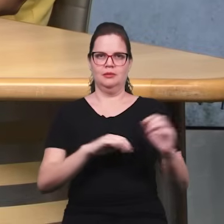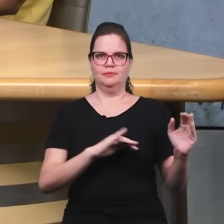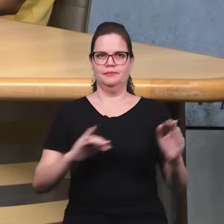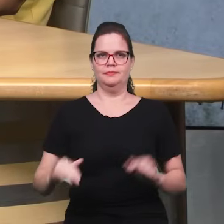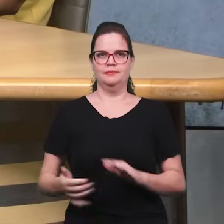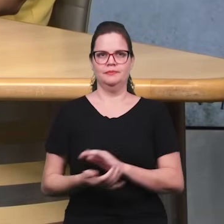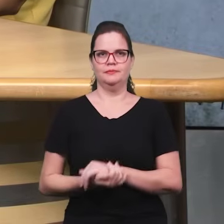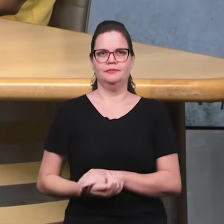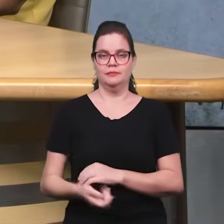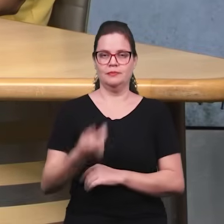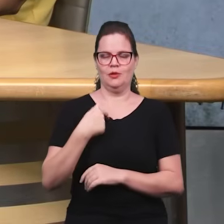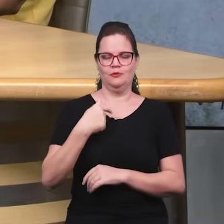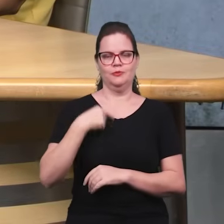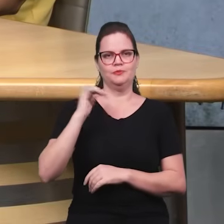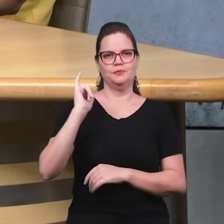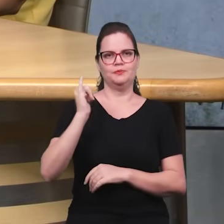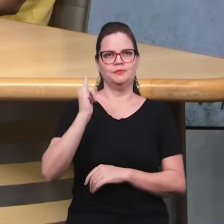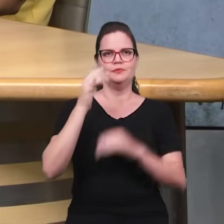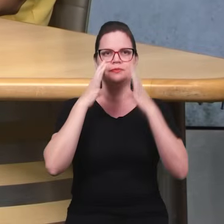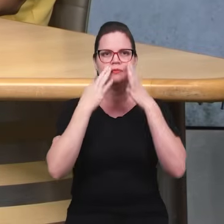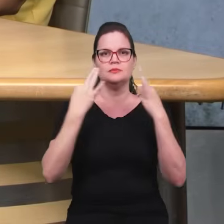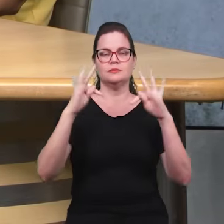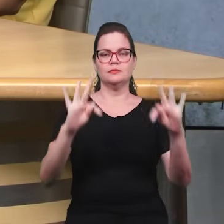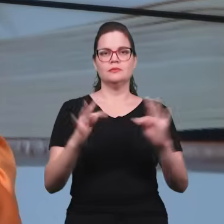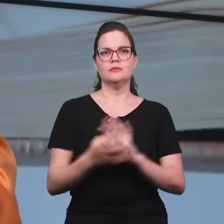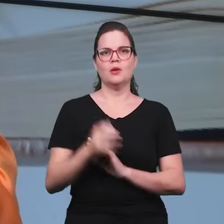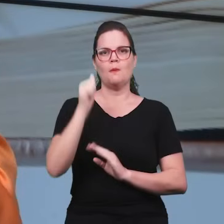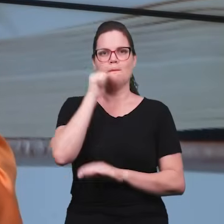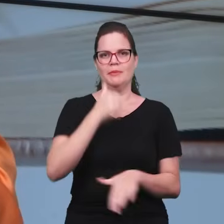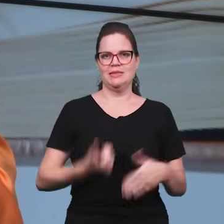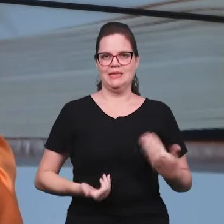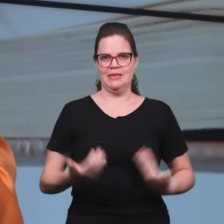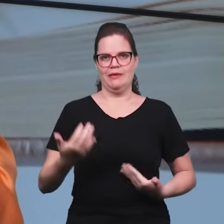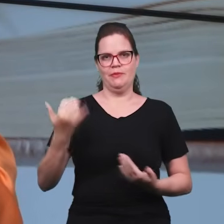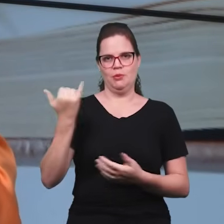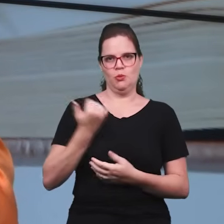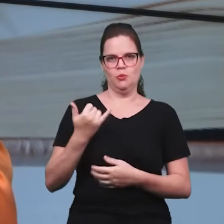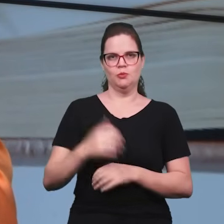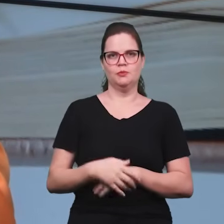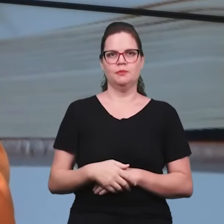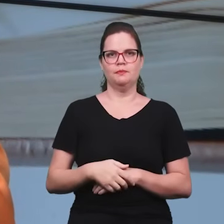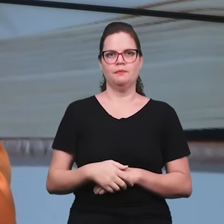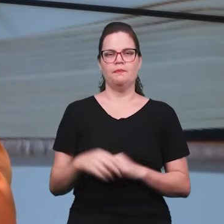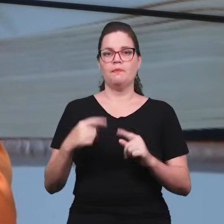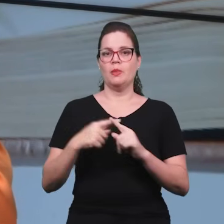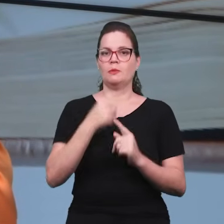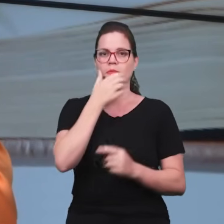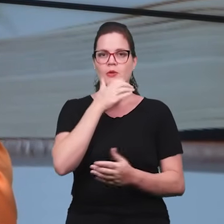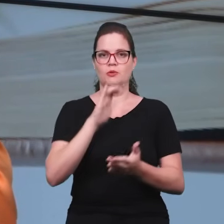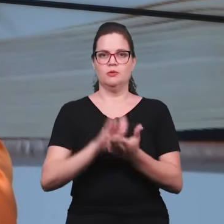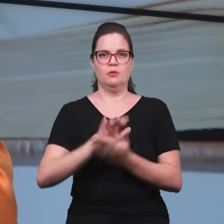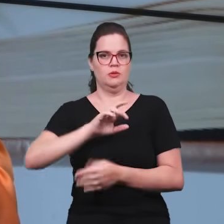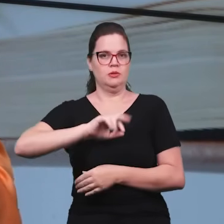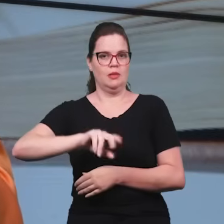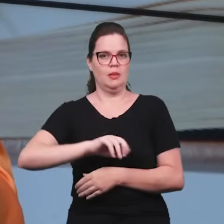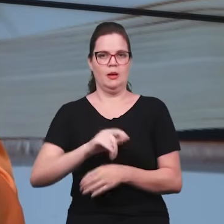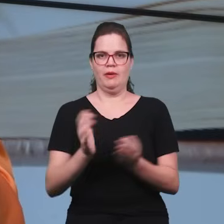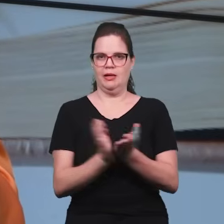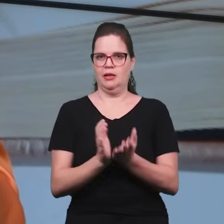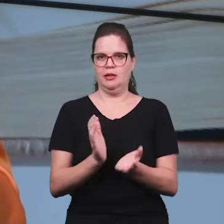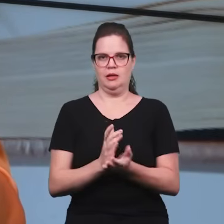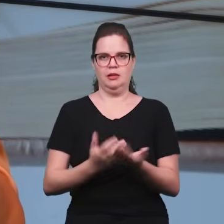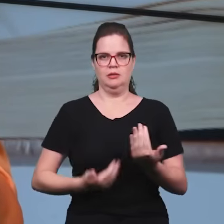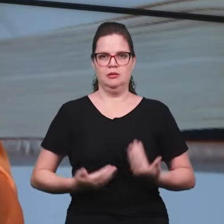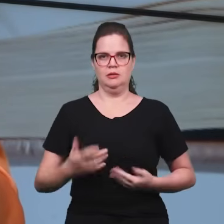um testemunho que eu ouvi de uma irmã cujo marido não é servo, né? Na verdade,